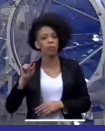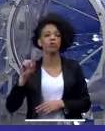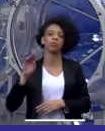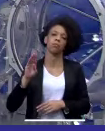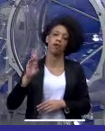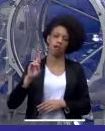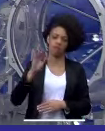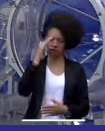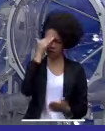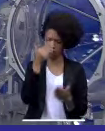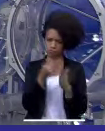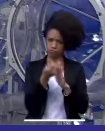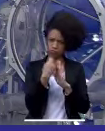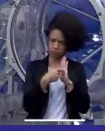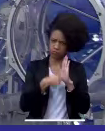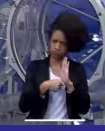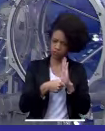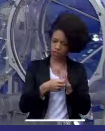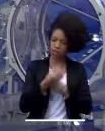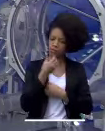acredite aposte e boa só